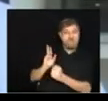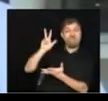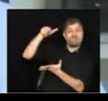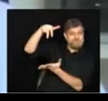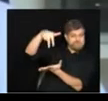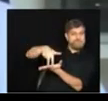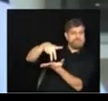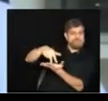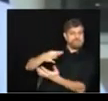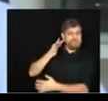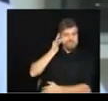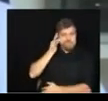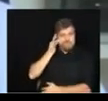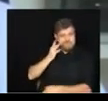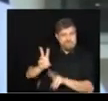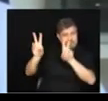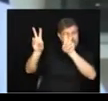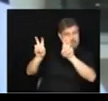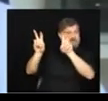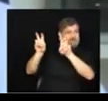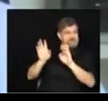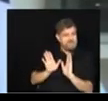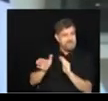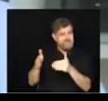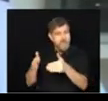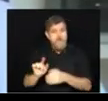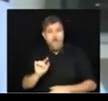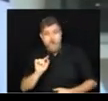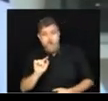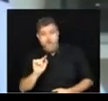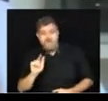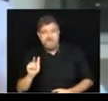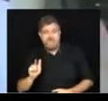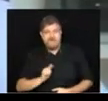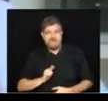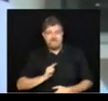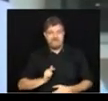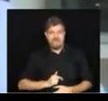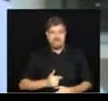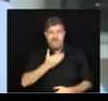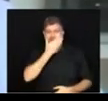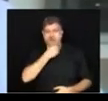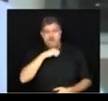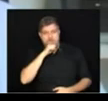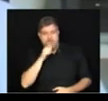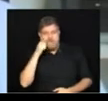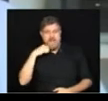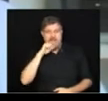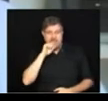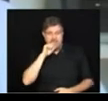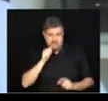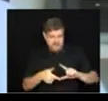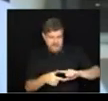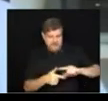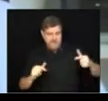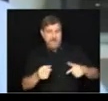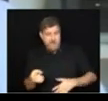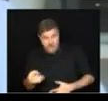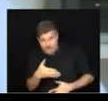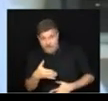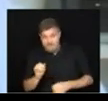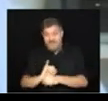justamente abordar este assunto, que são os pais modernos, vamos assim dizer, Sim. e a